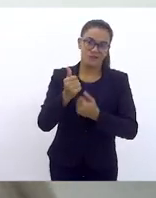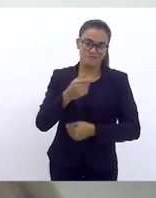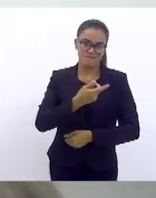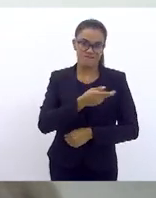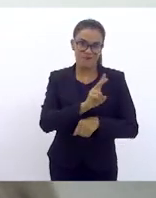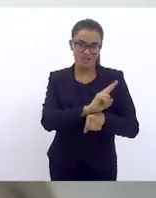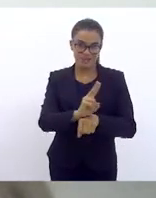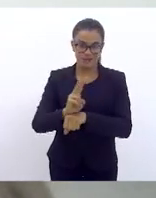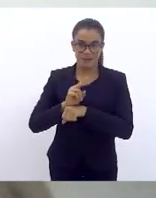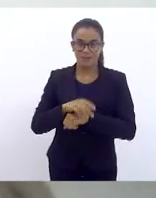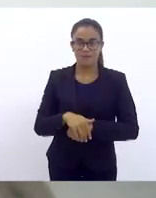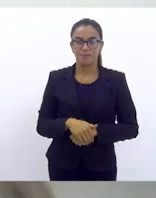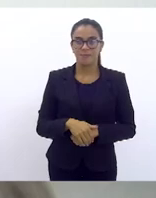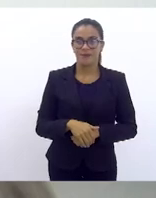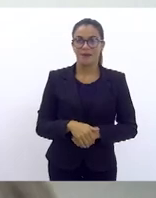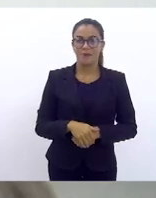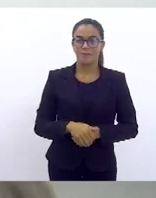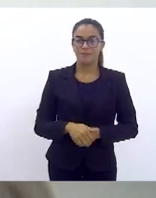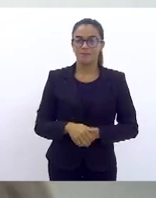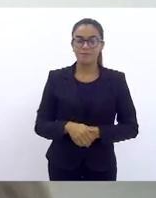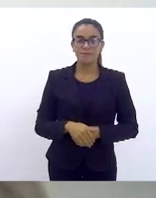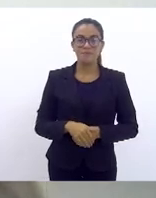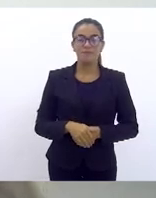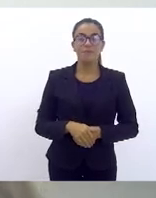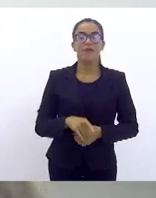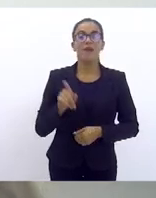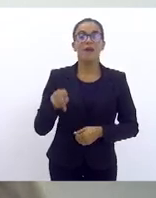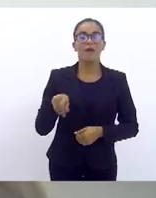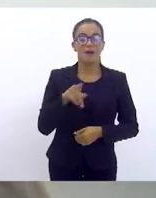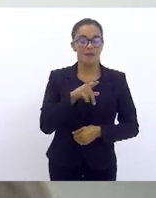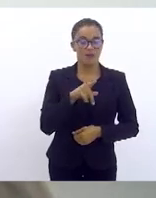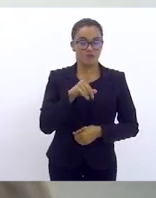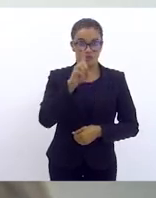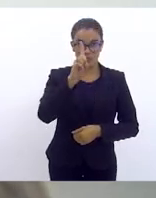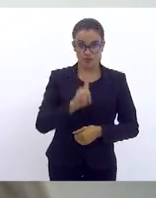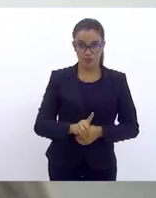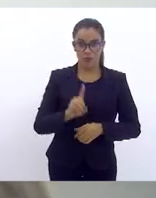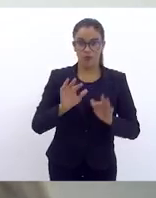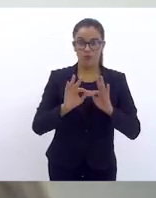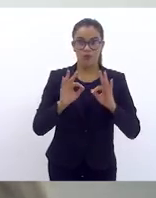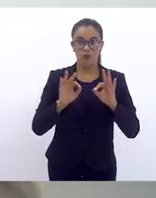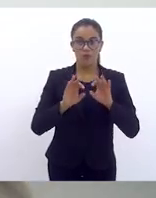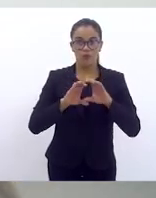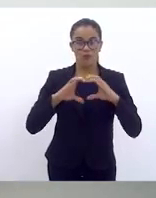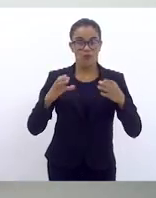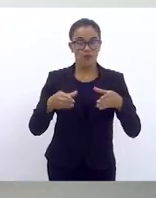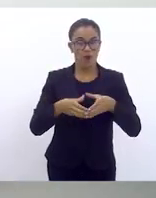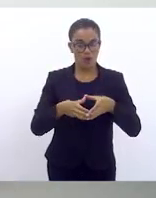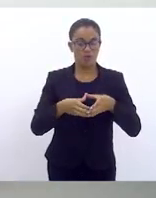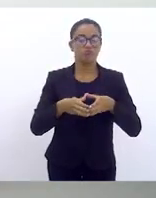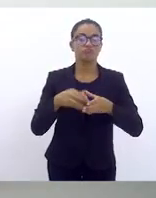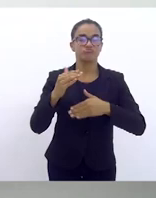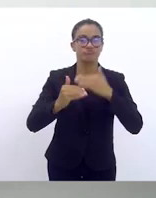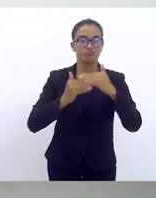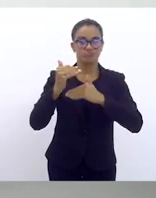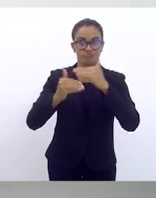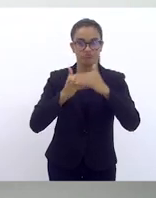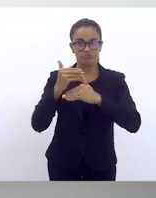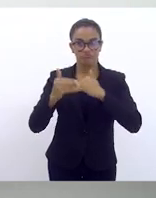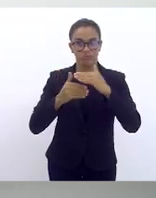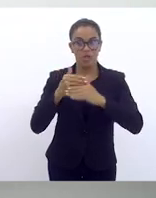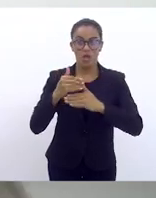Medeiros que é diretor do fórum permanente desenvolvimento e outra importante instrumento dessa casa na relação